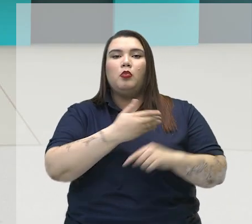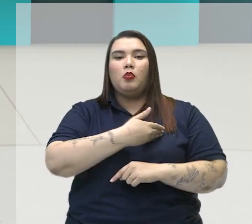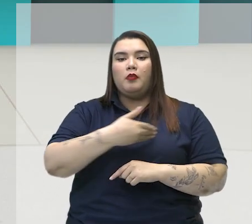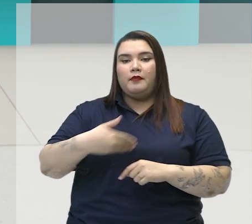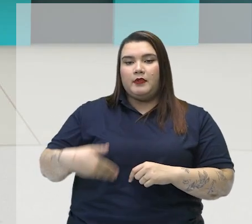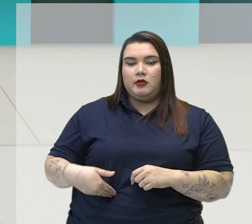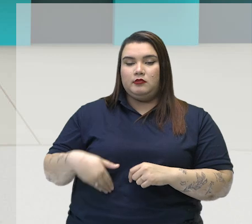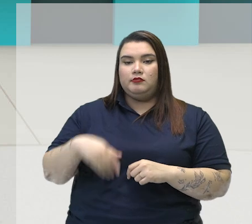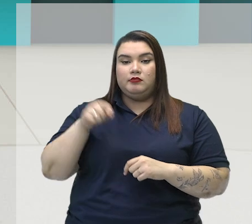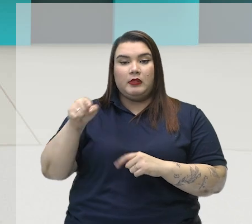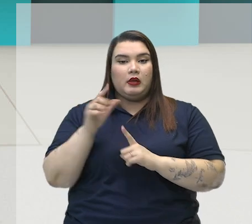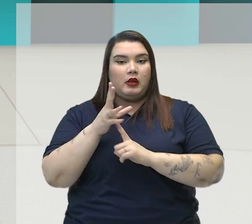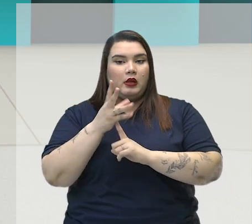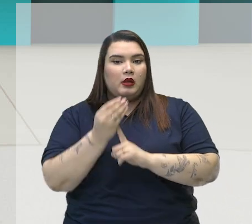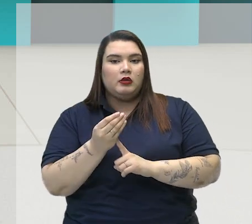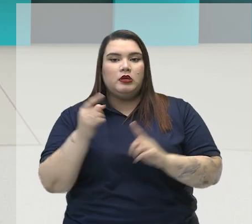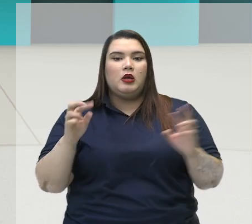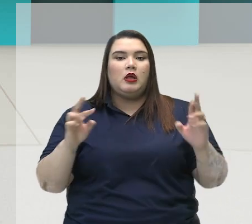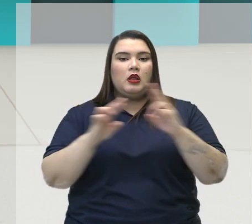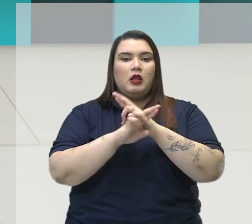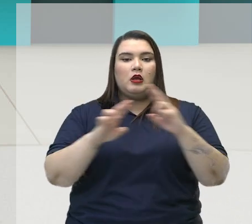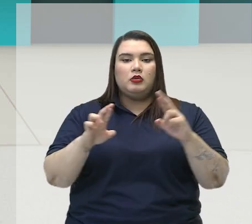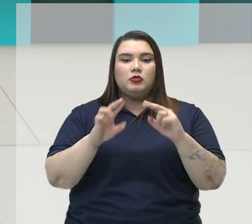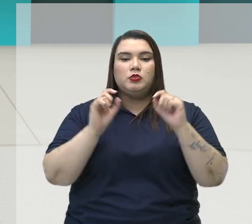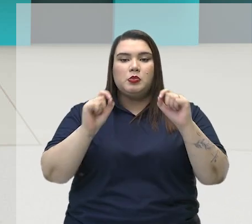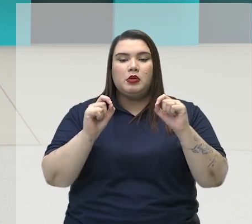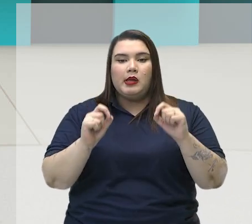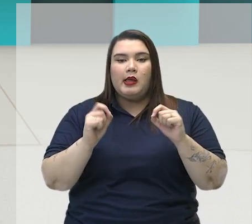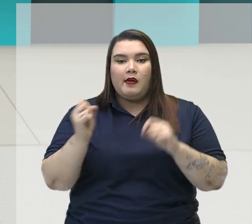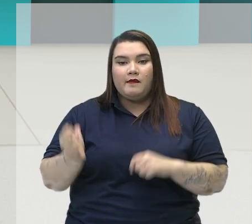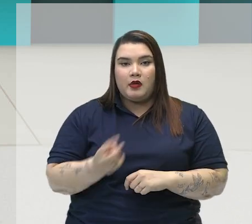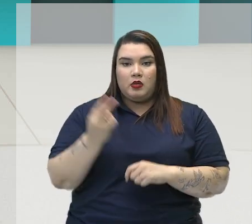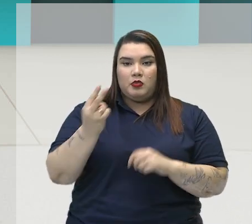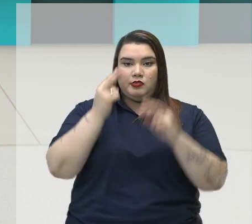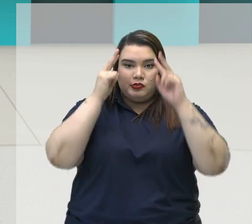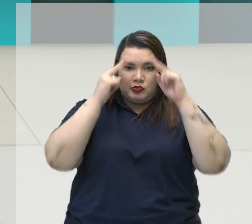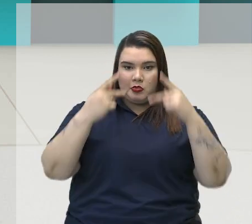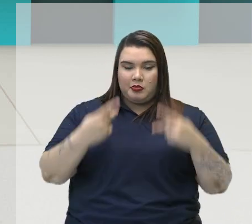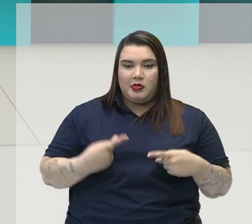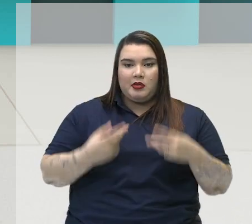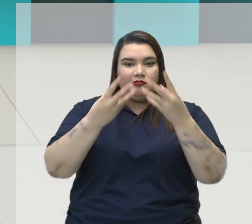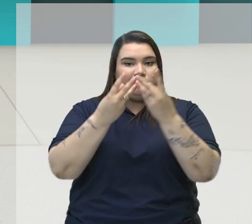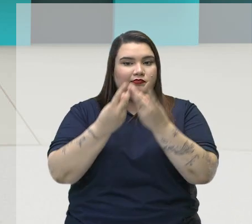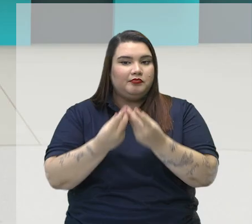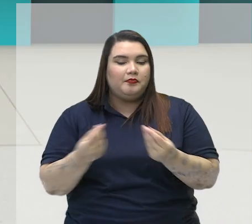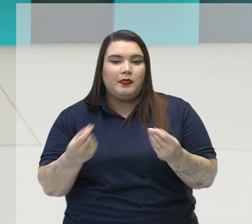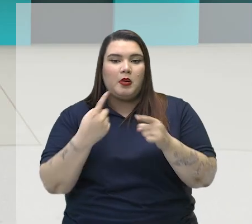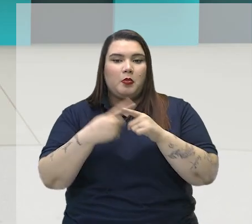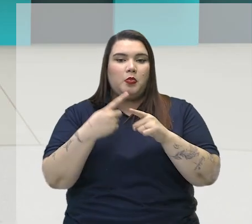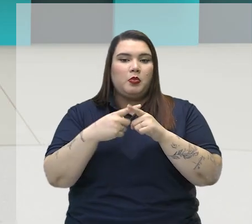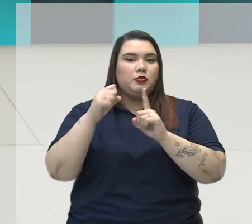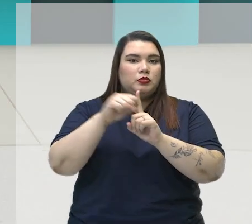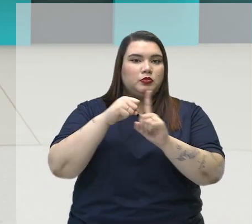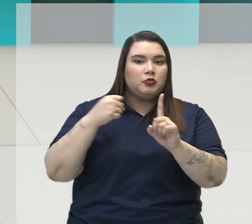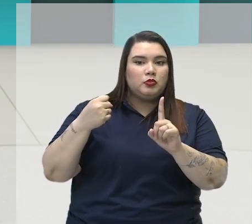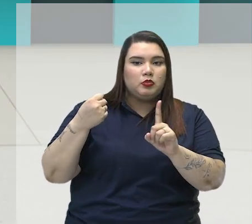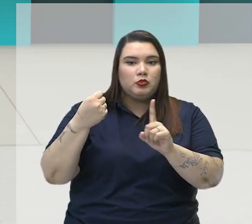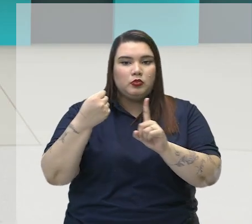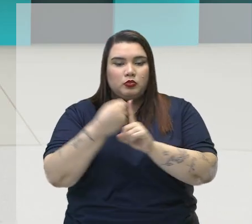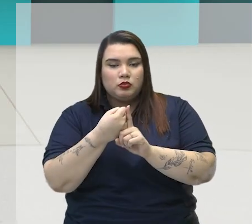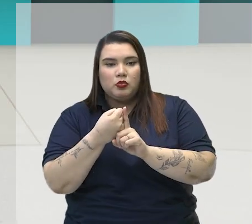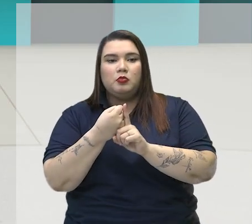sistema. A obra frequentemente é associada à perda de valores humanos em meio à